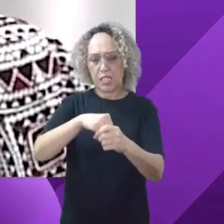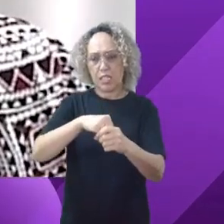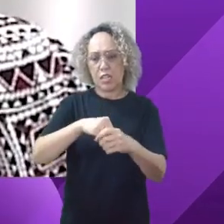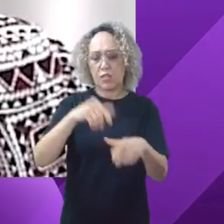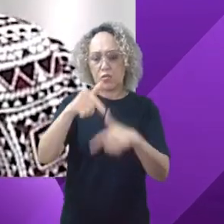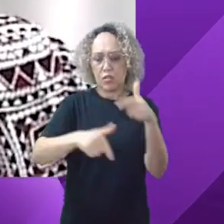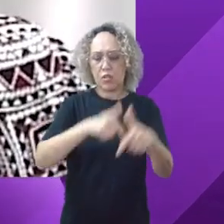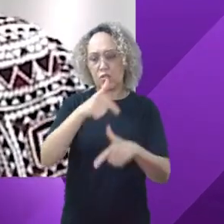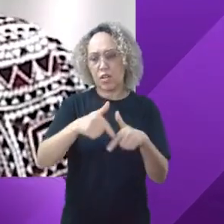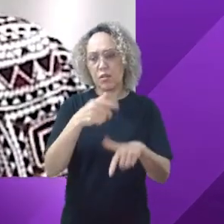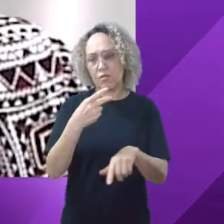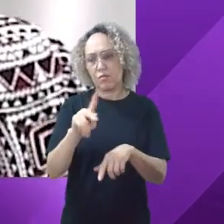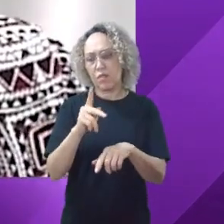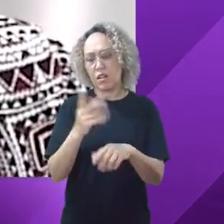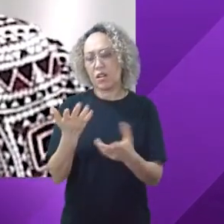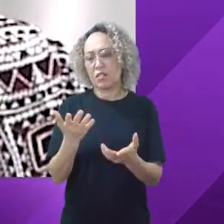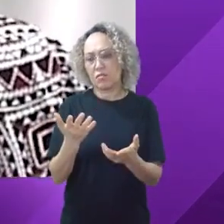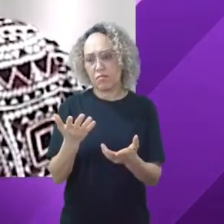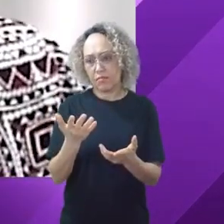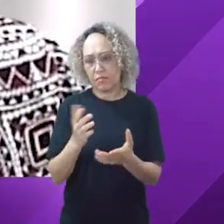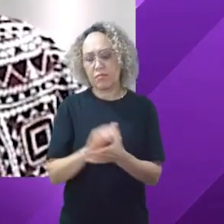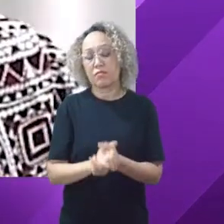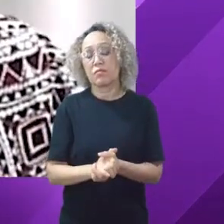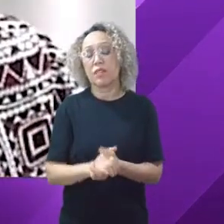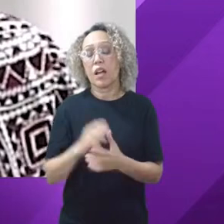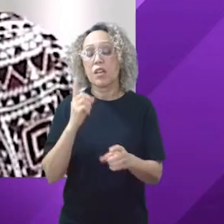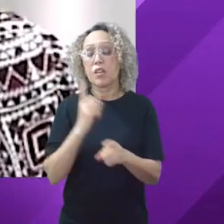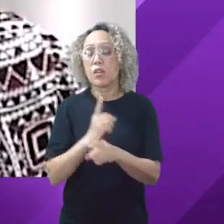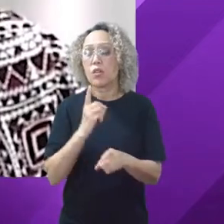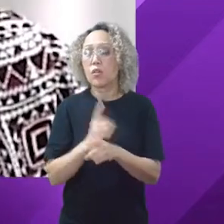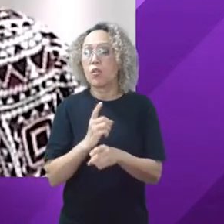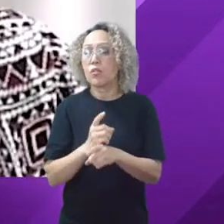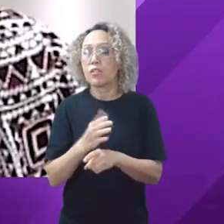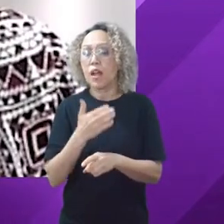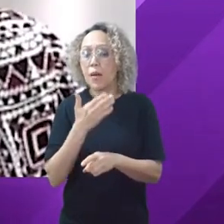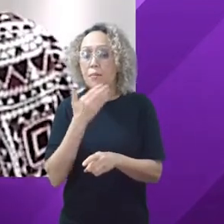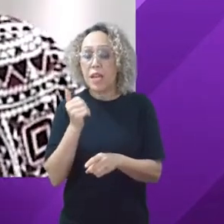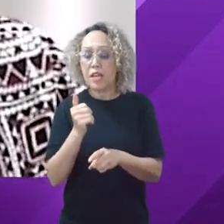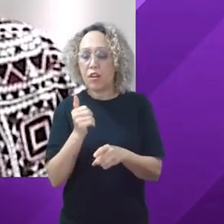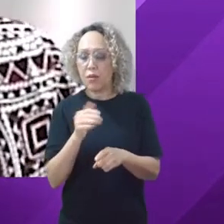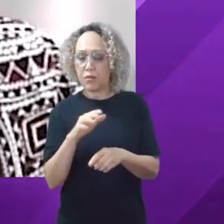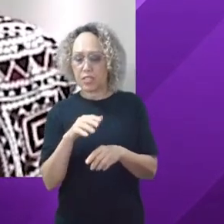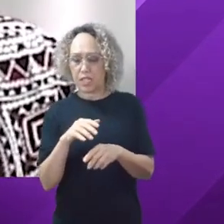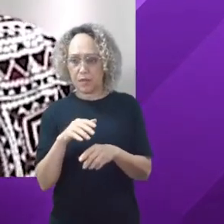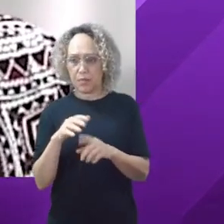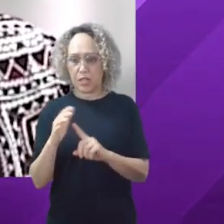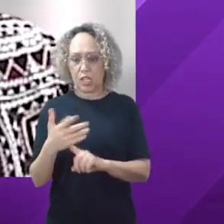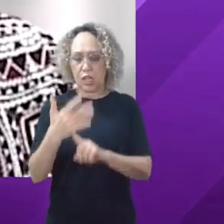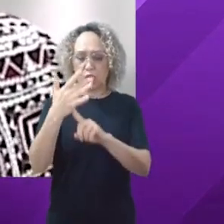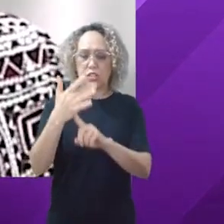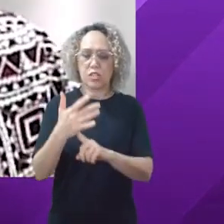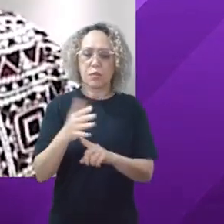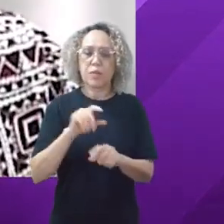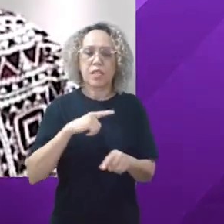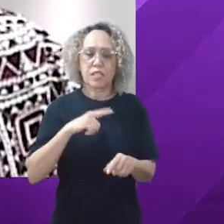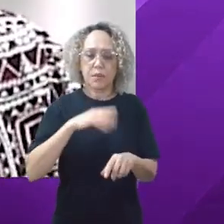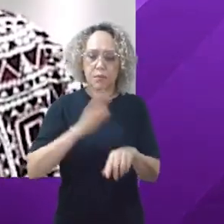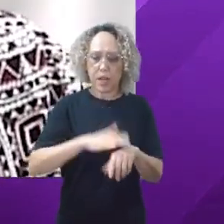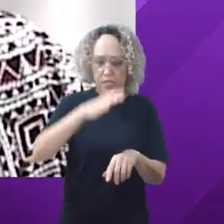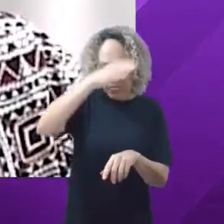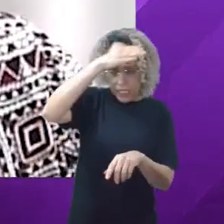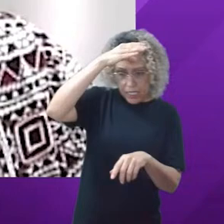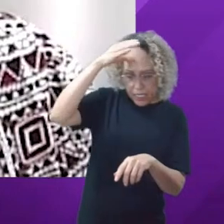ajudar a encontrar mais facilmente clientes, pode ajudar a encontrar mais